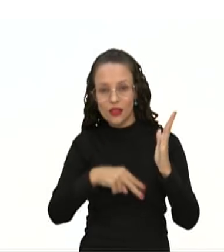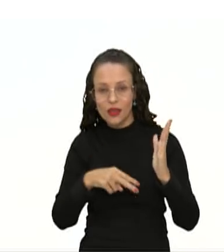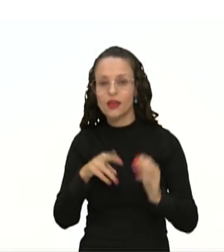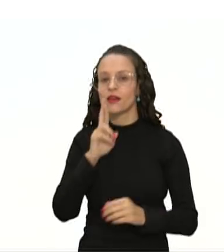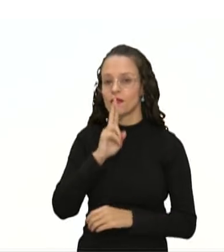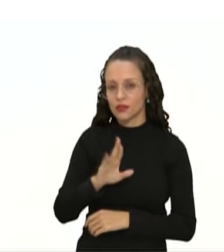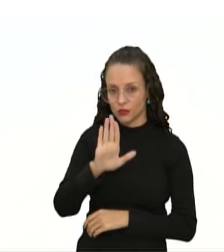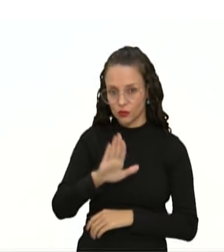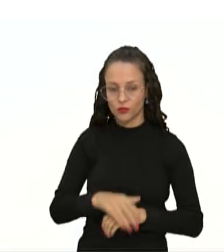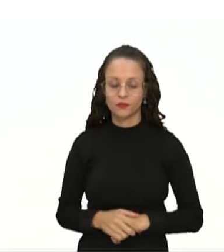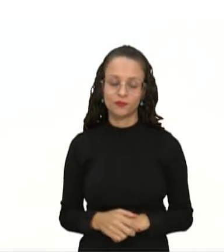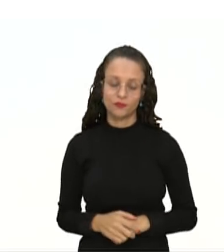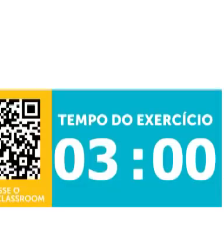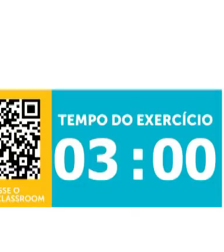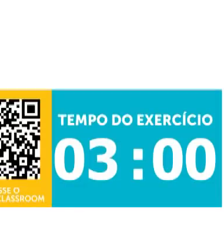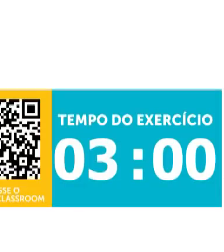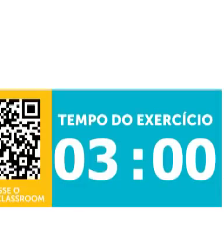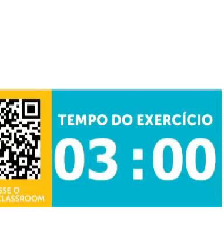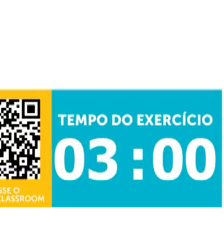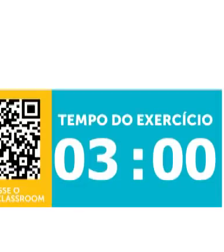e eu já volto para responder com vocês.